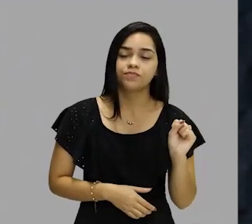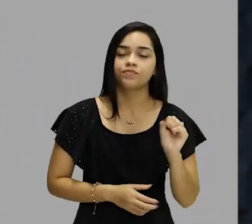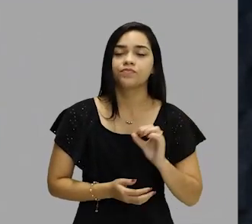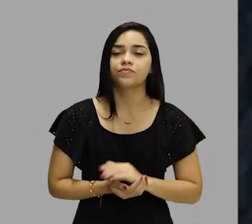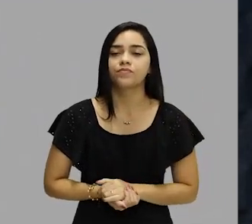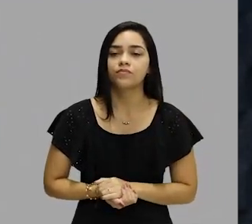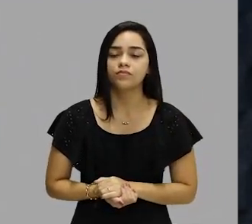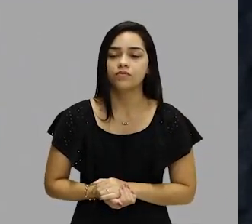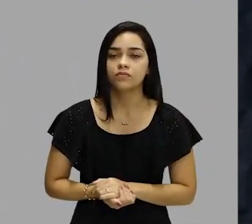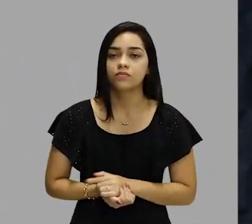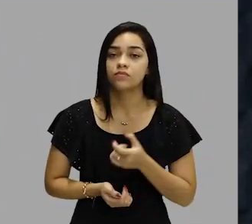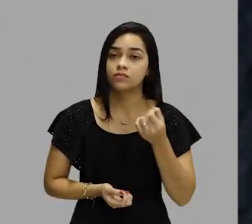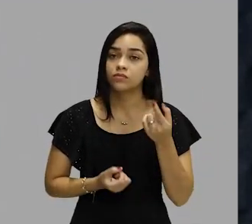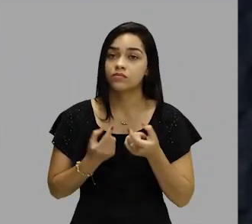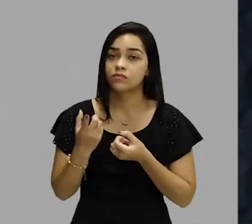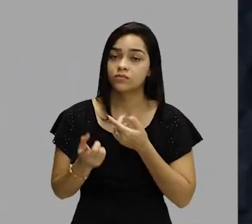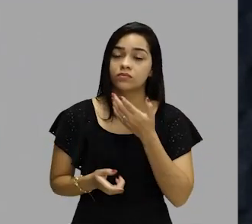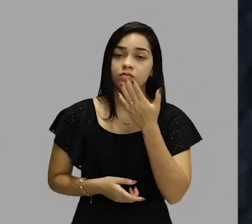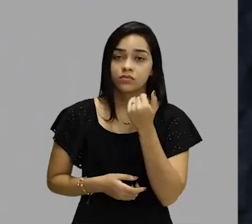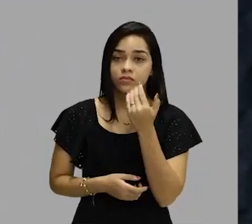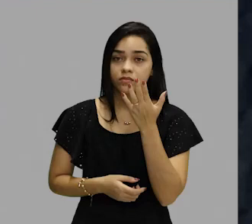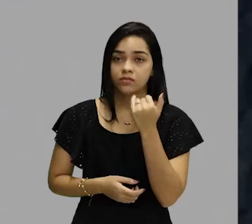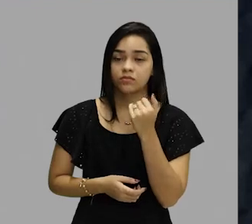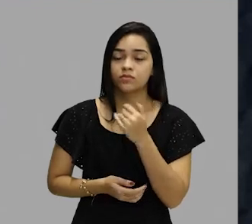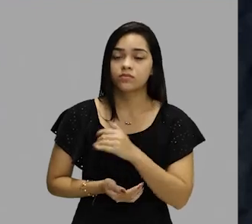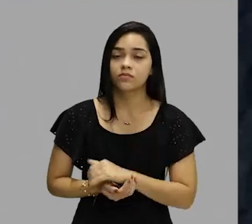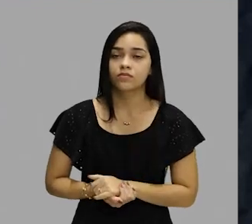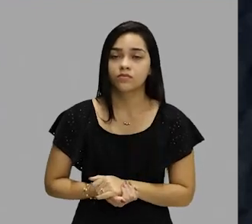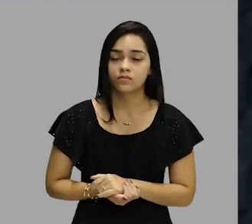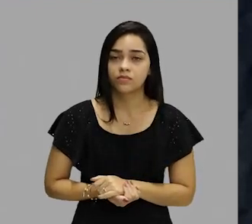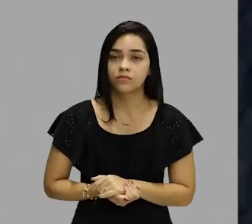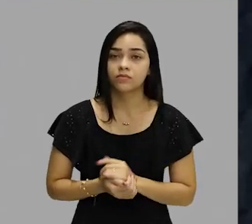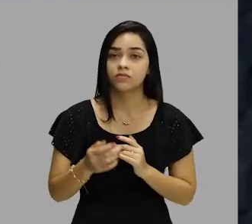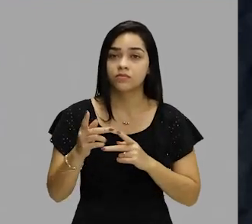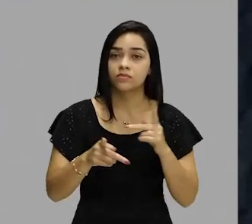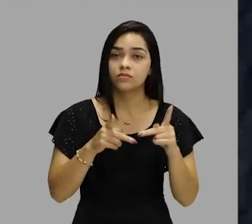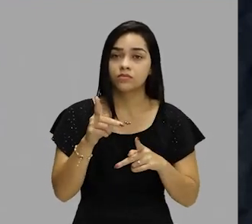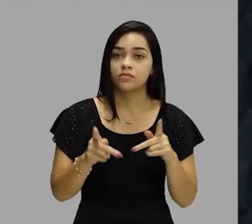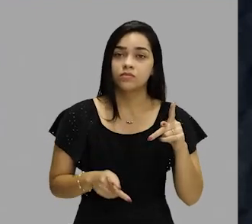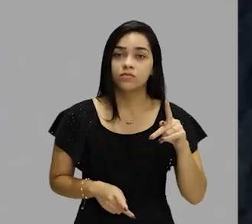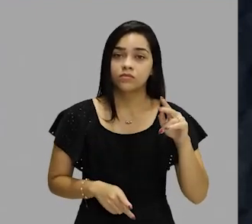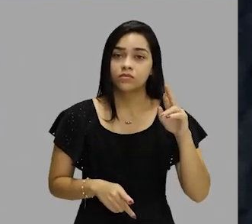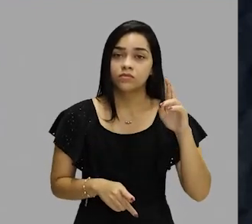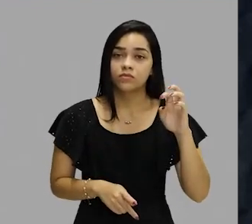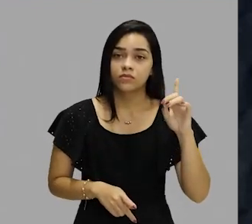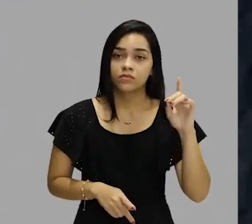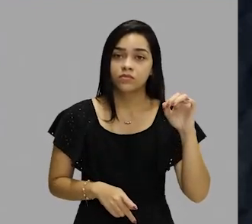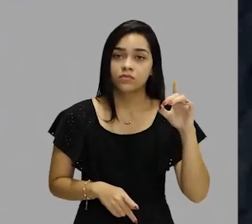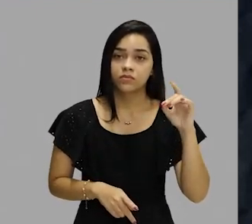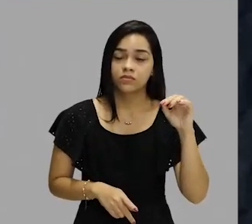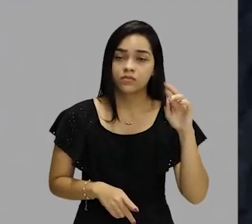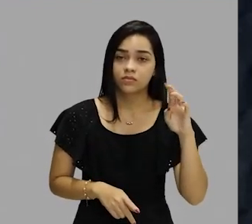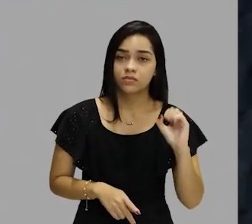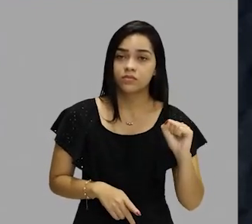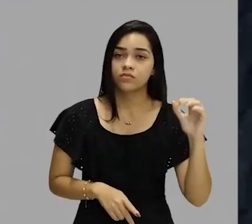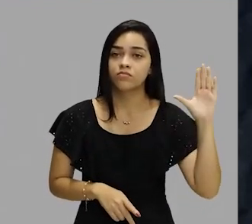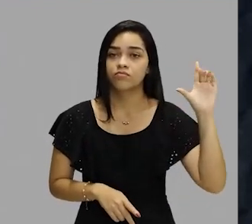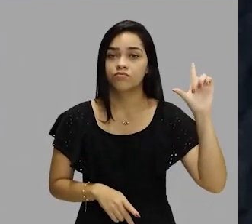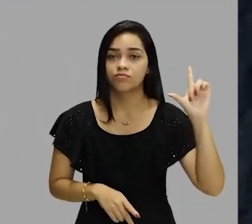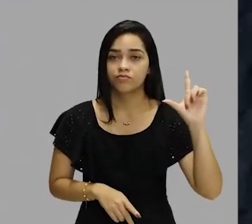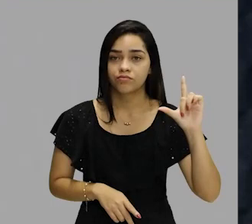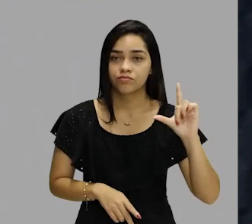Consequentemente, pouco alimento para os predadores. Então, a população de predadores começou a entrar em declínio